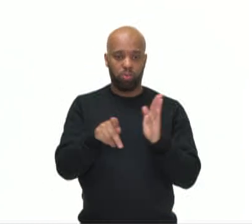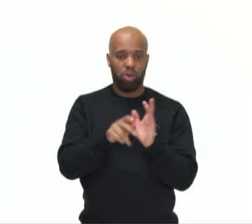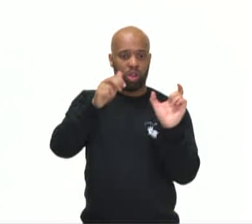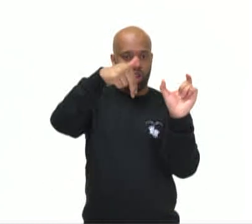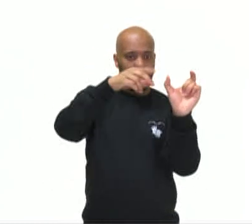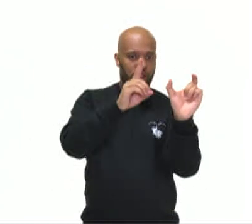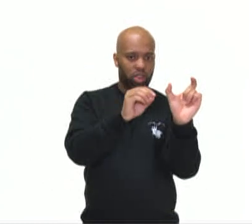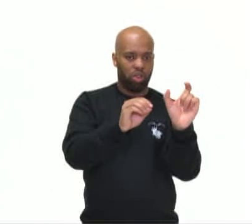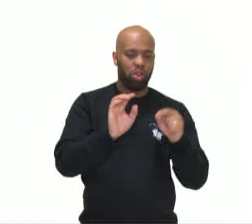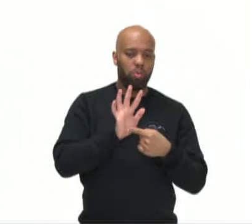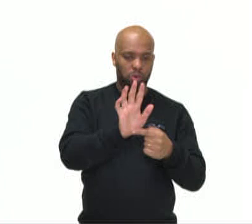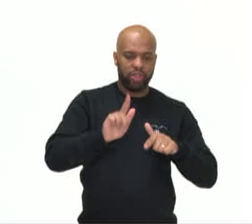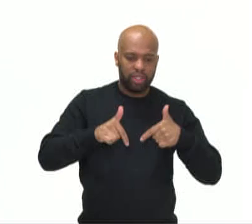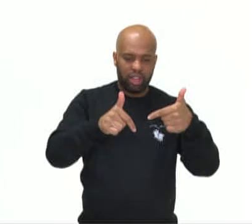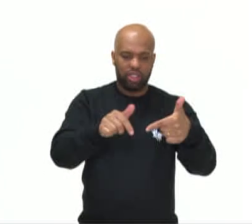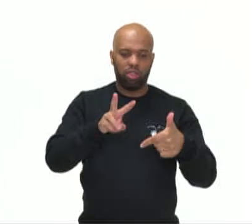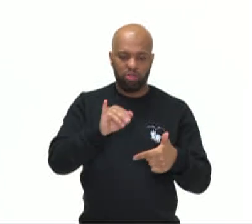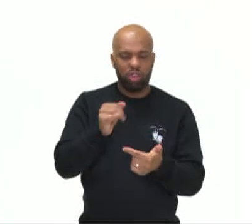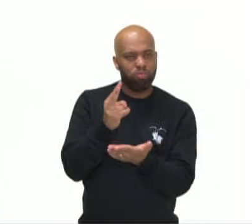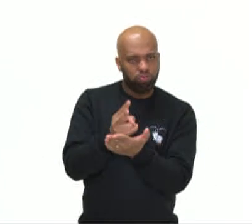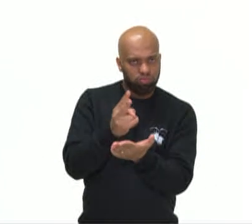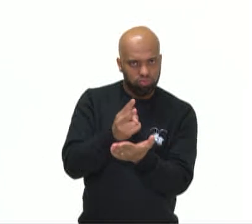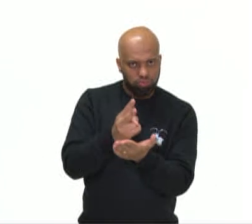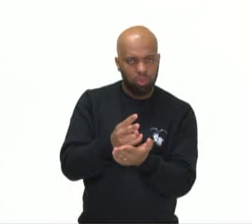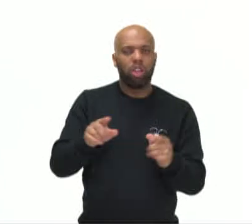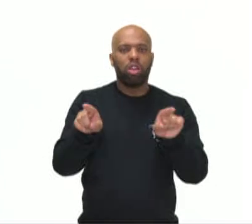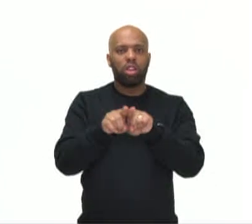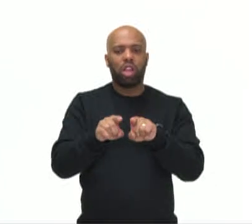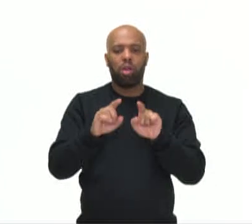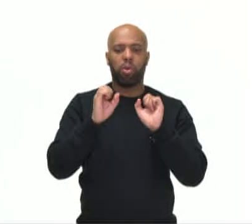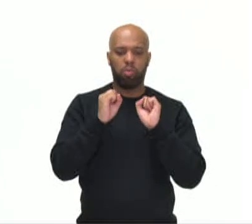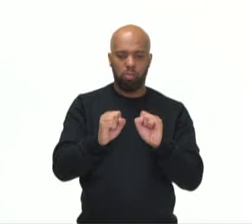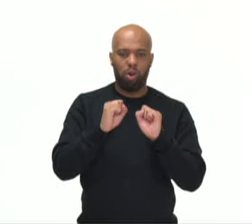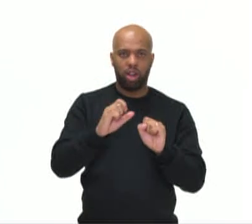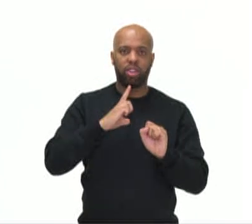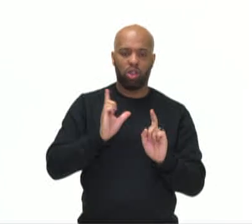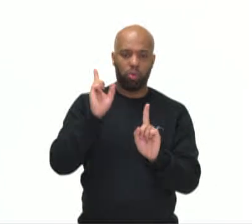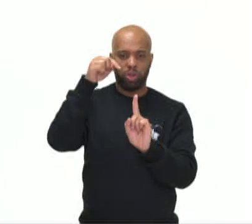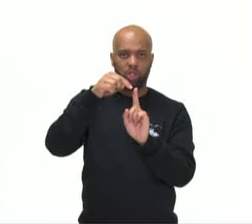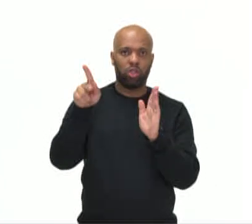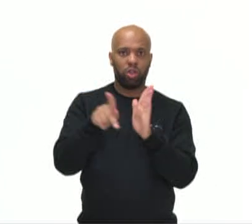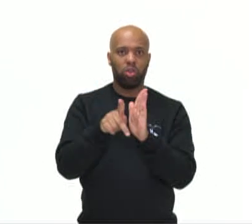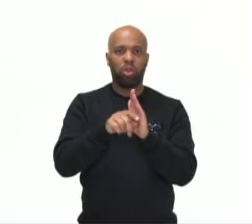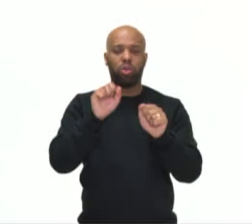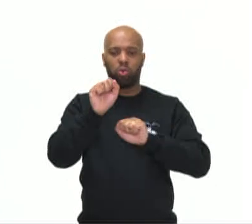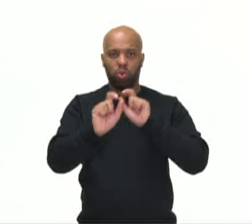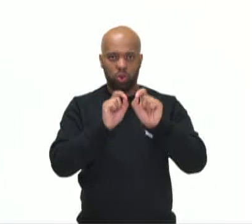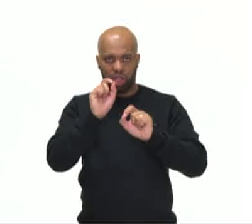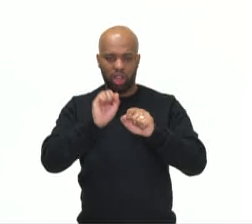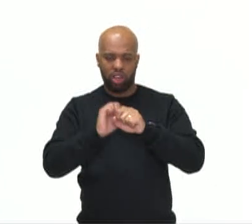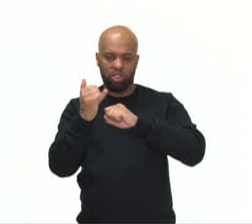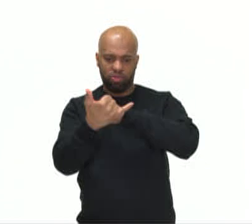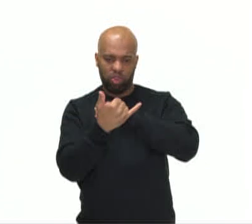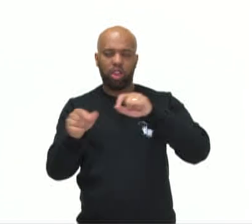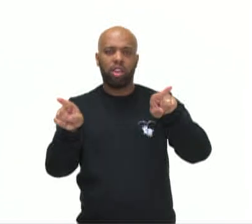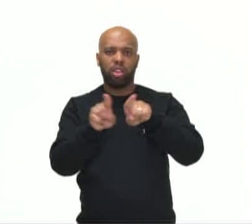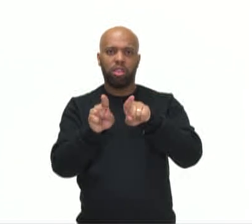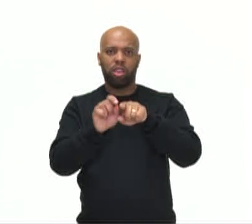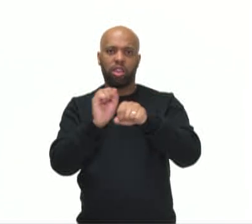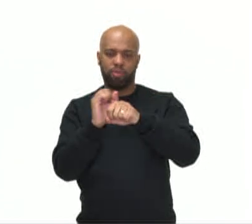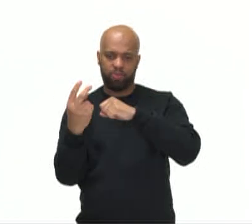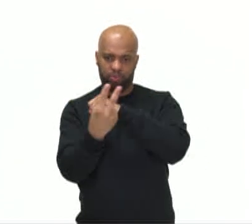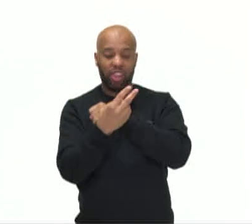gerúndio indica a ação prolongada ou pode ter função de advérbio e de adjetivo. Para evitar